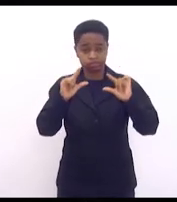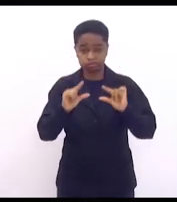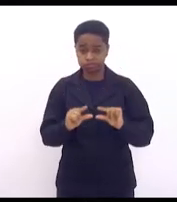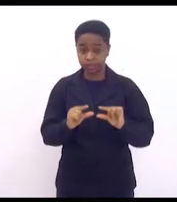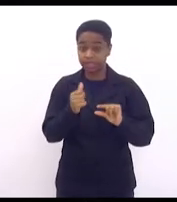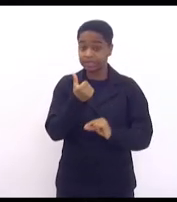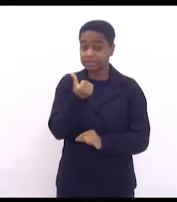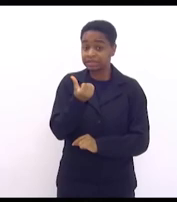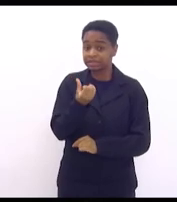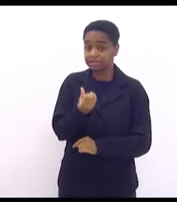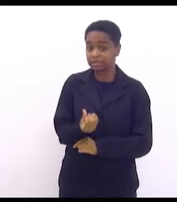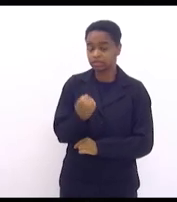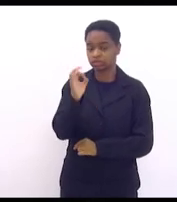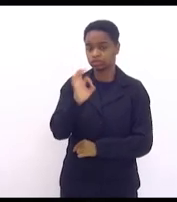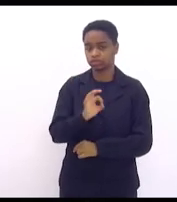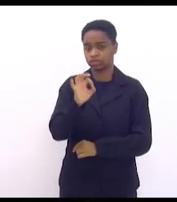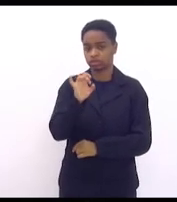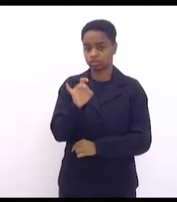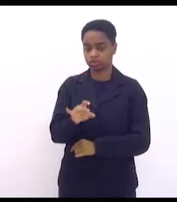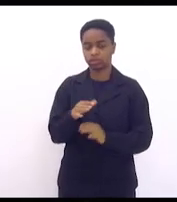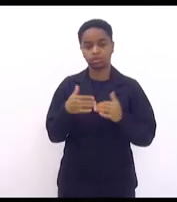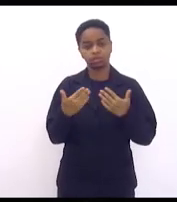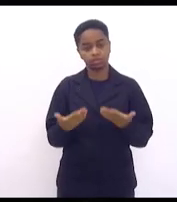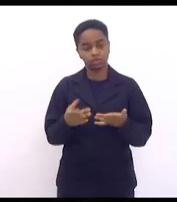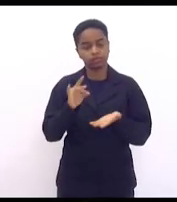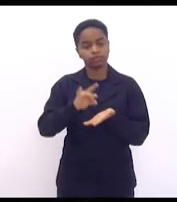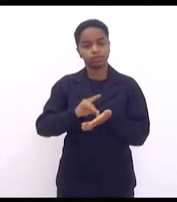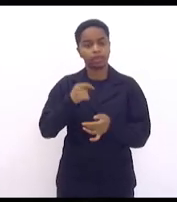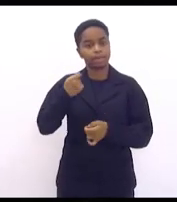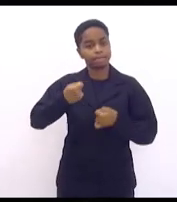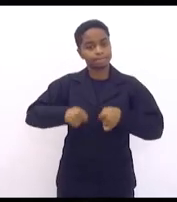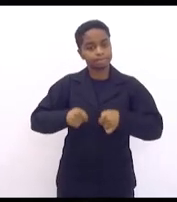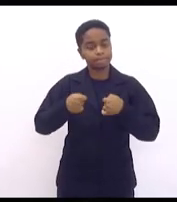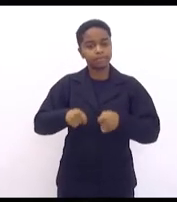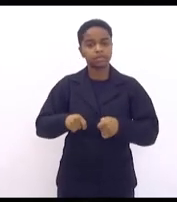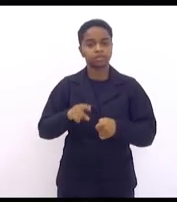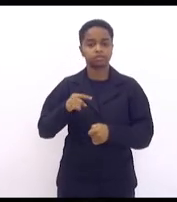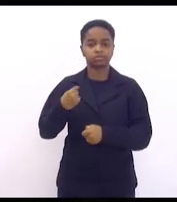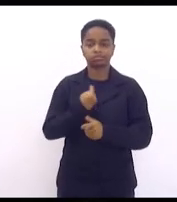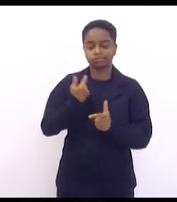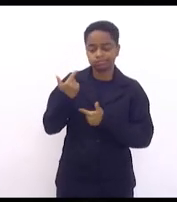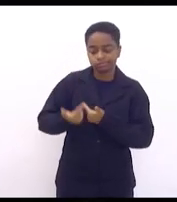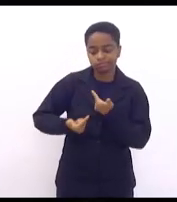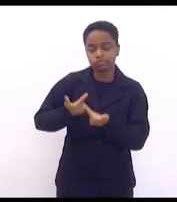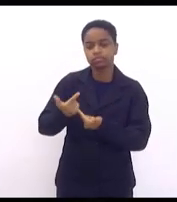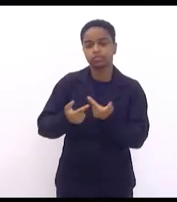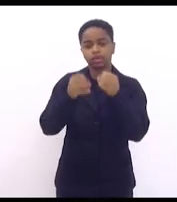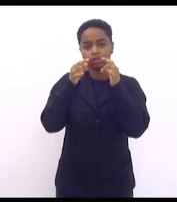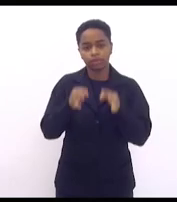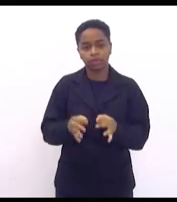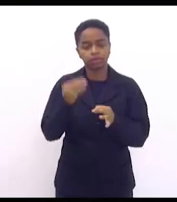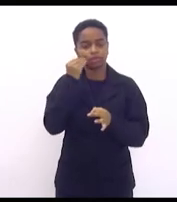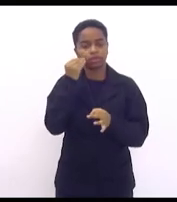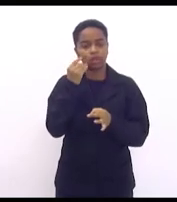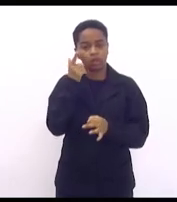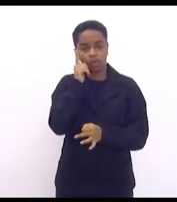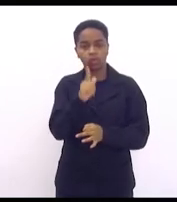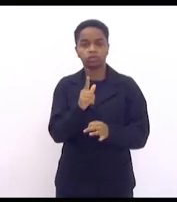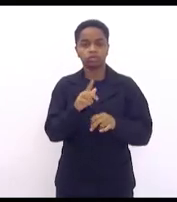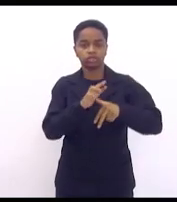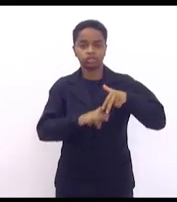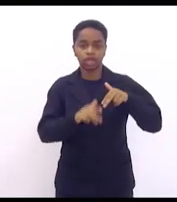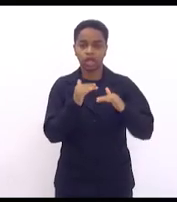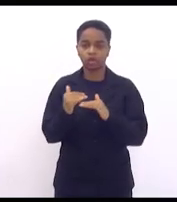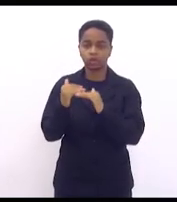para 16%. Então, é preciso que a gente trabalhe também, né, para a igualdade de